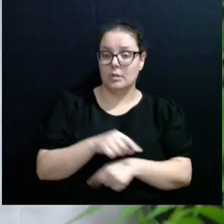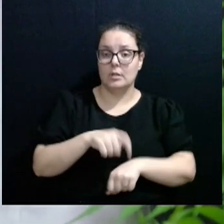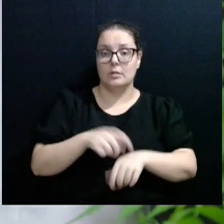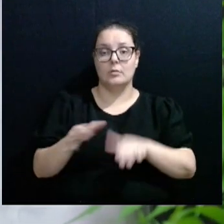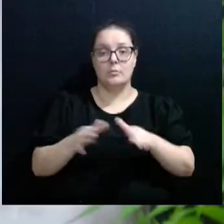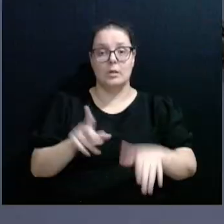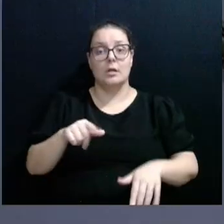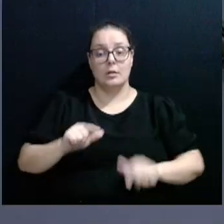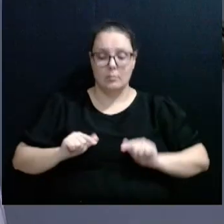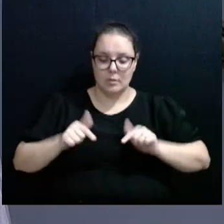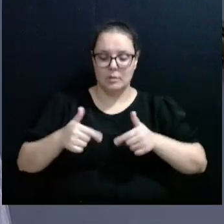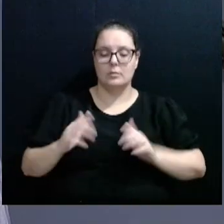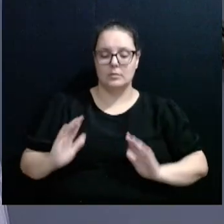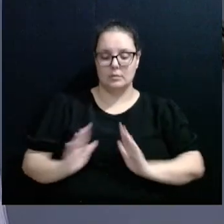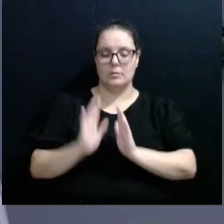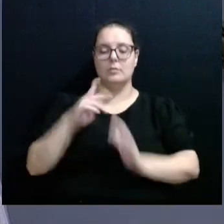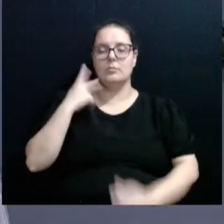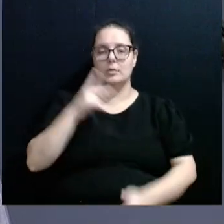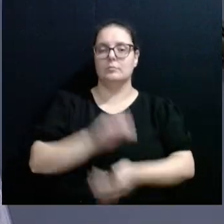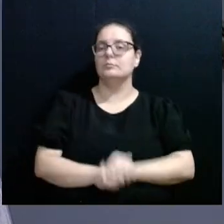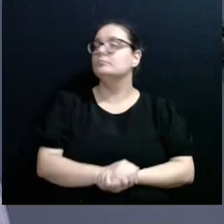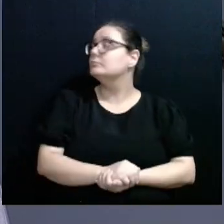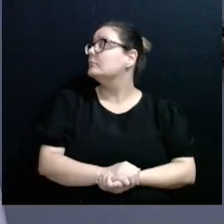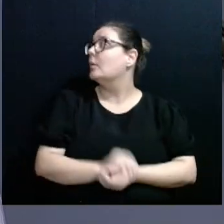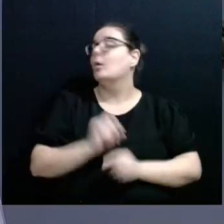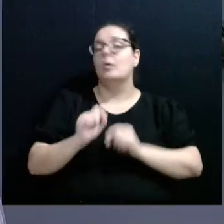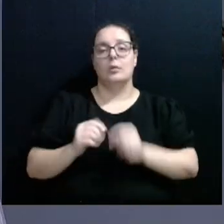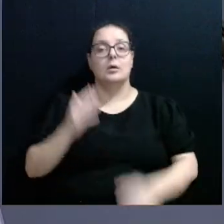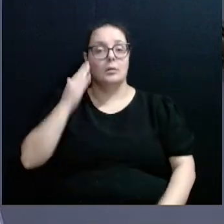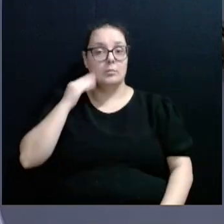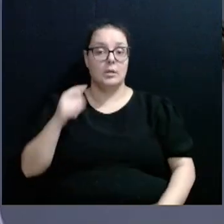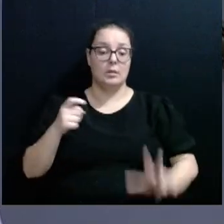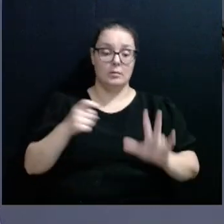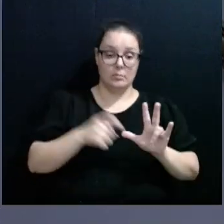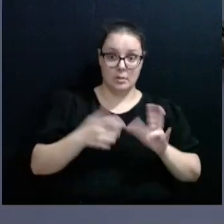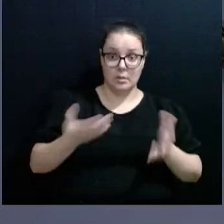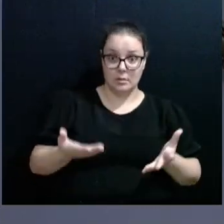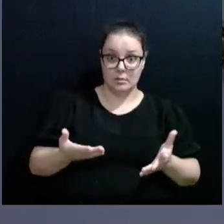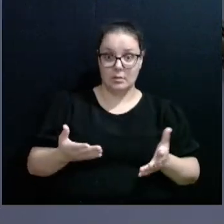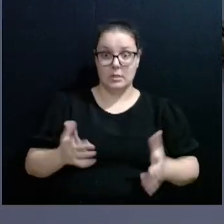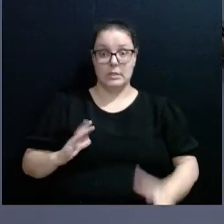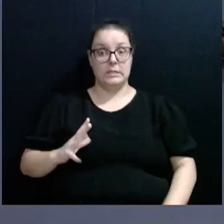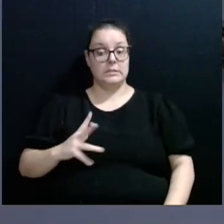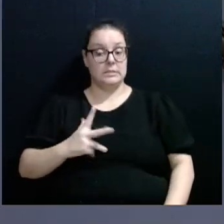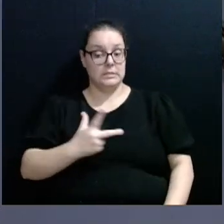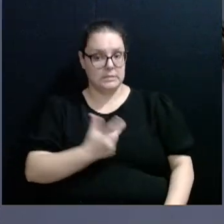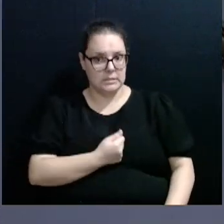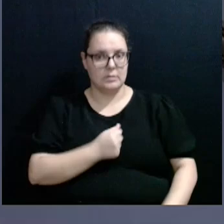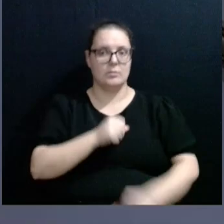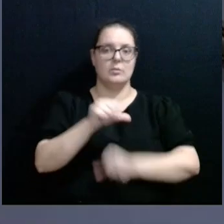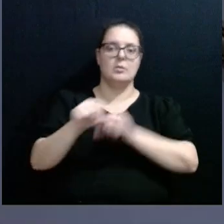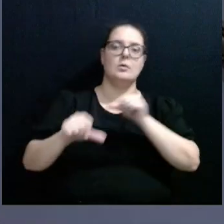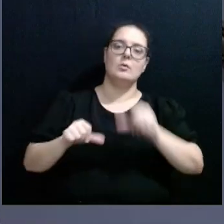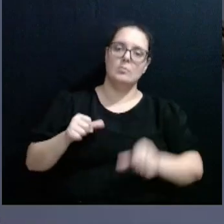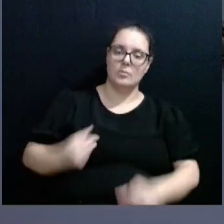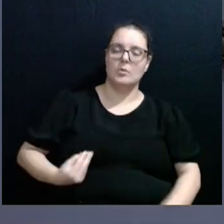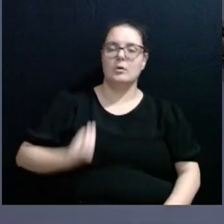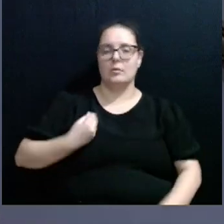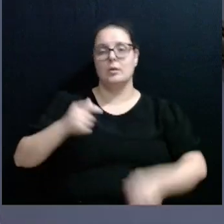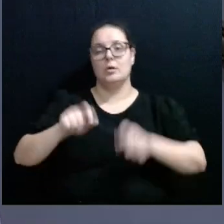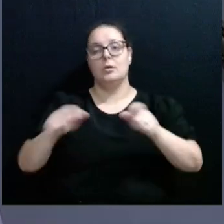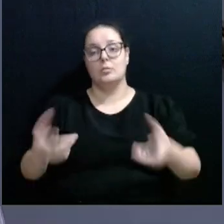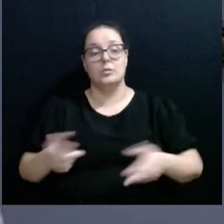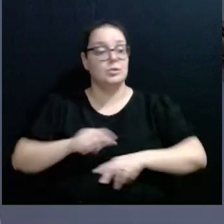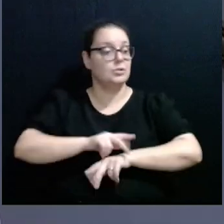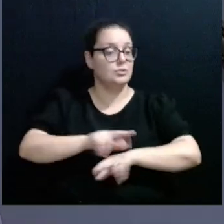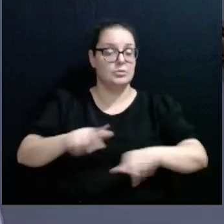Frente Parlamentar. O que a gente sabe é que a cannabis medicinal, ela salva e muda muito a vida de pessoas de diversas